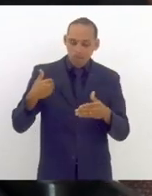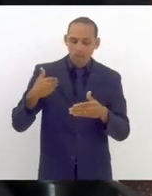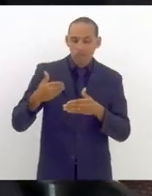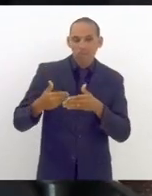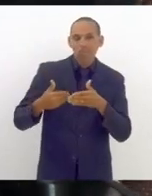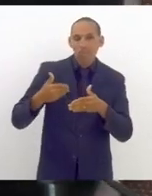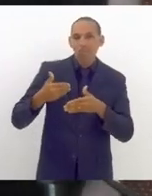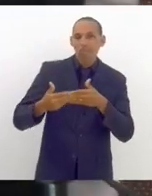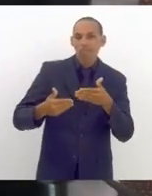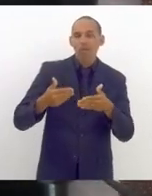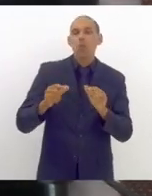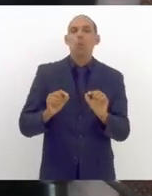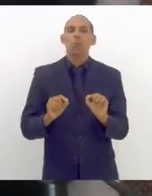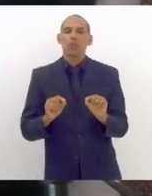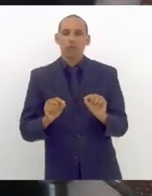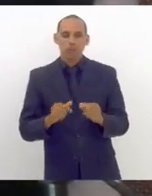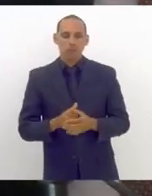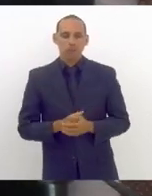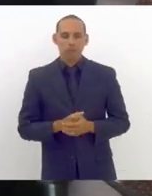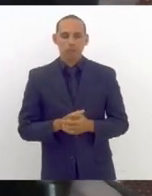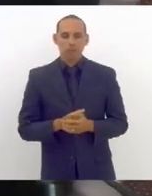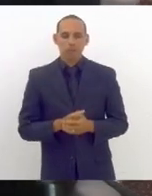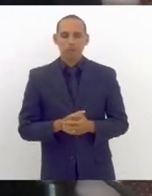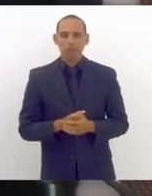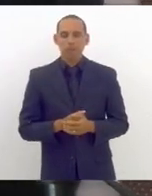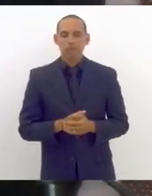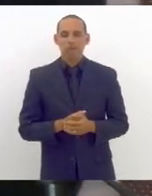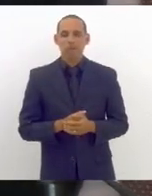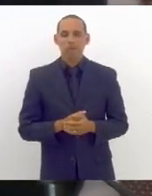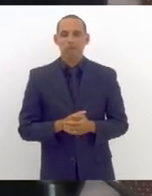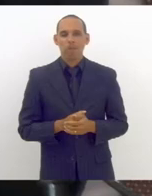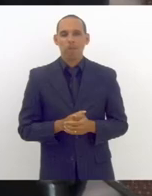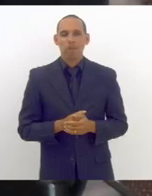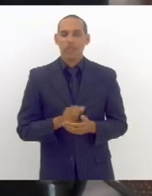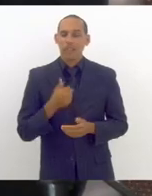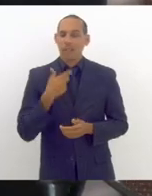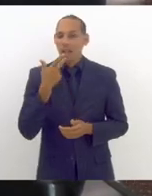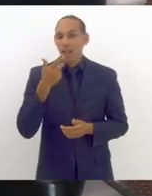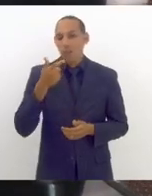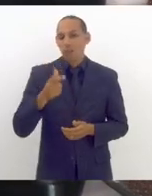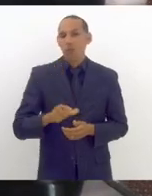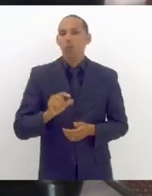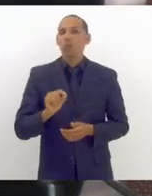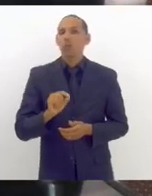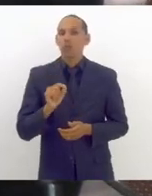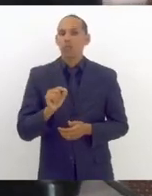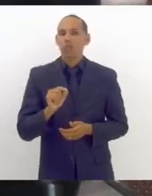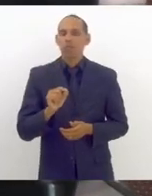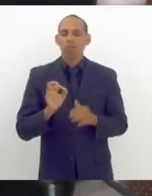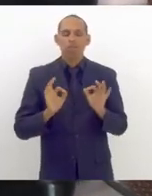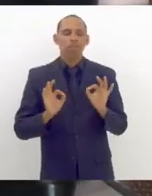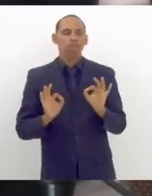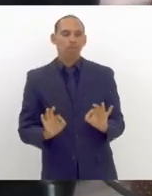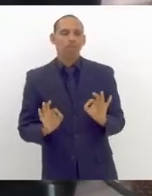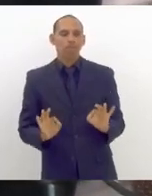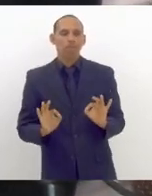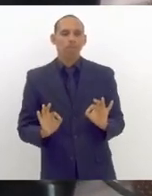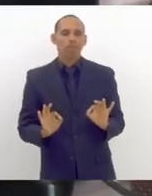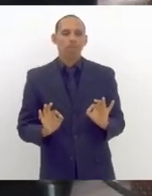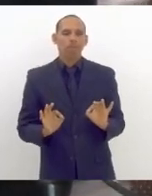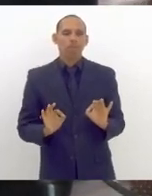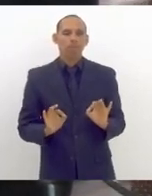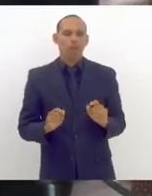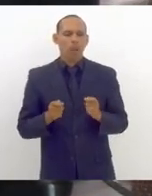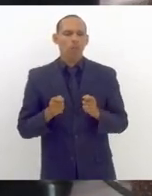um acordo eu sou mais uma vez faço uso da palavra aqui para ratificar um